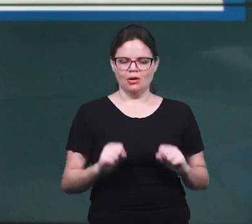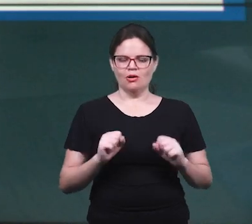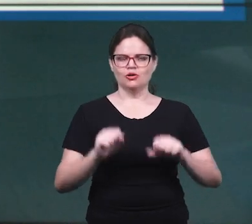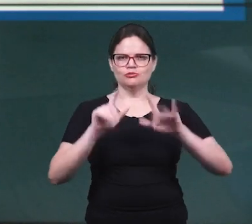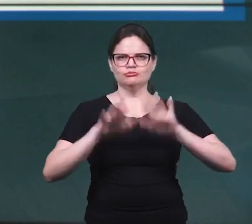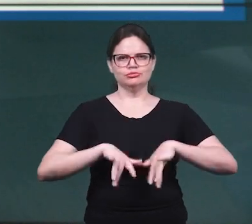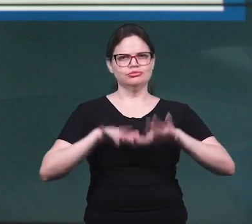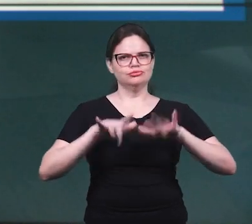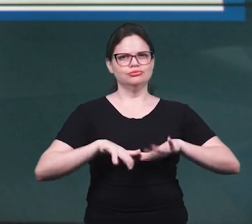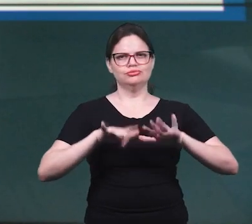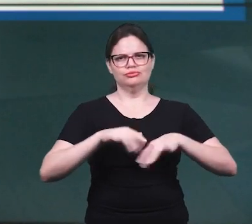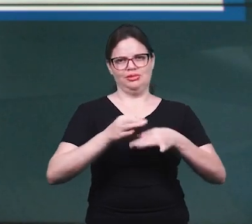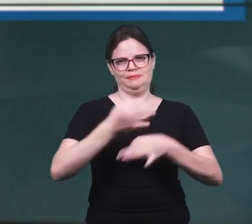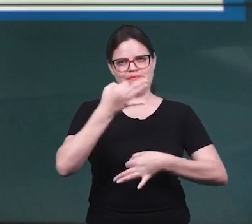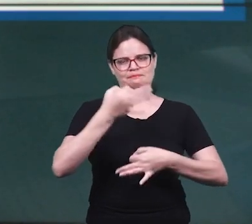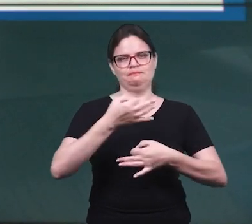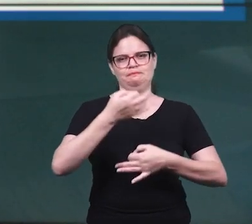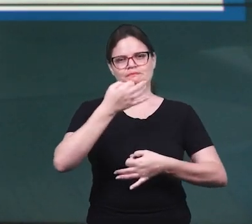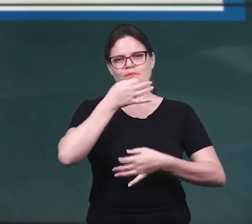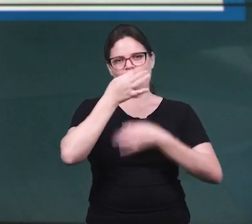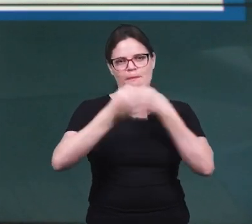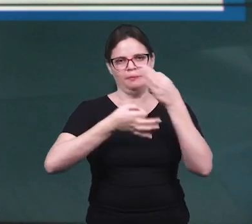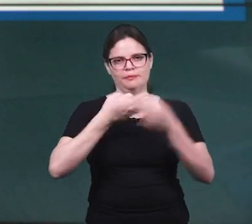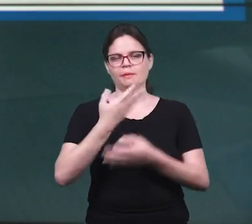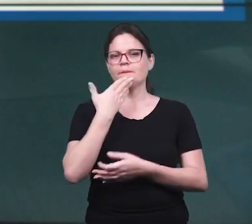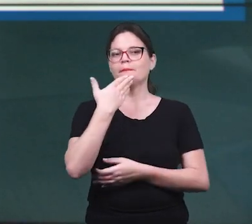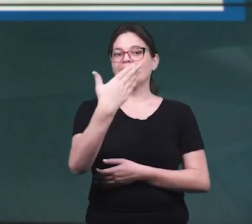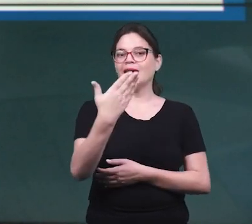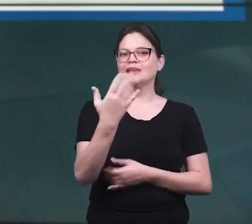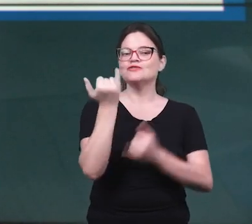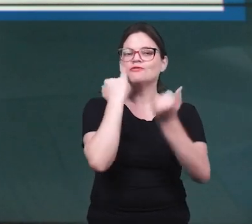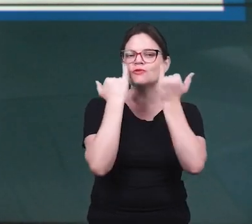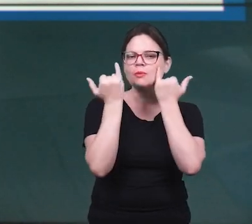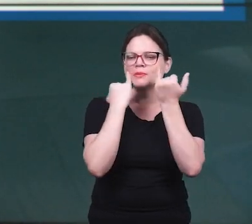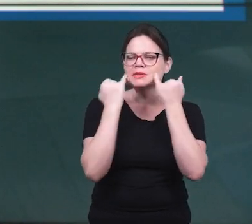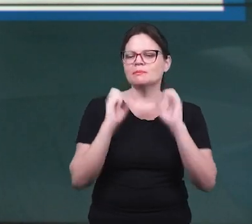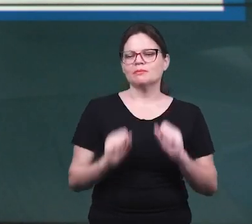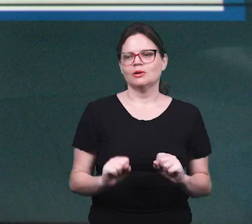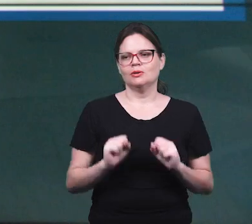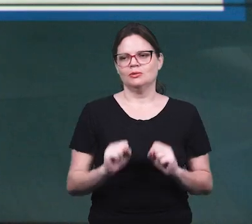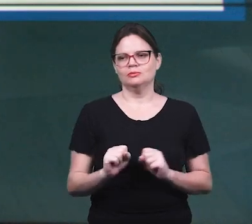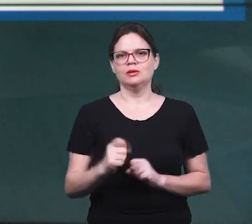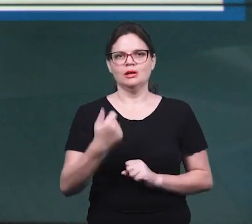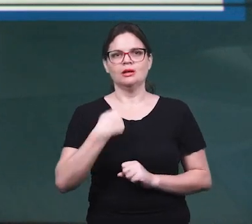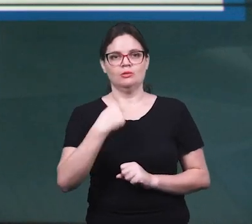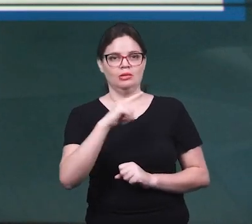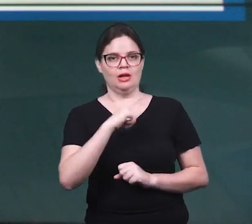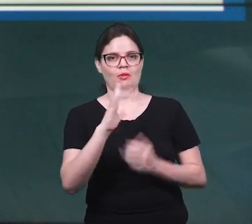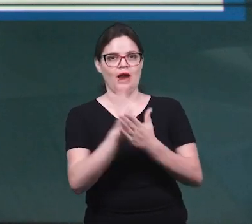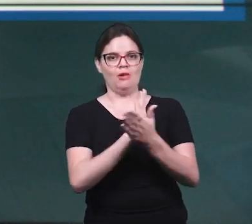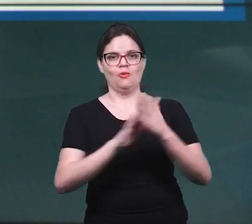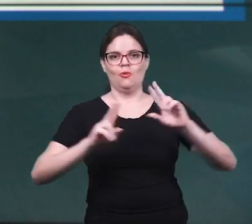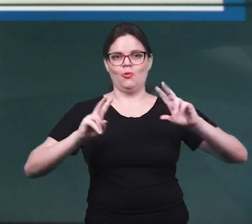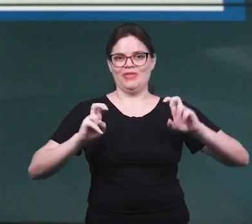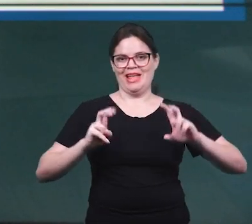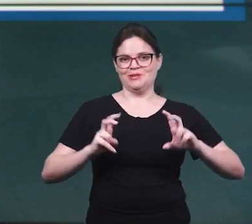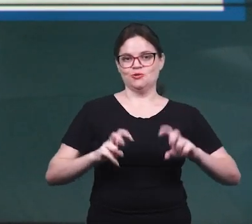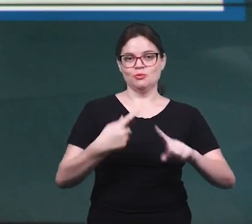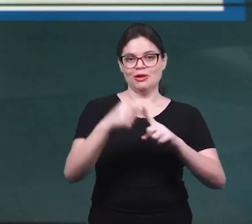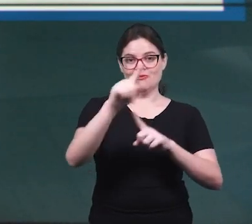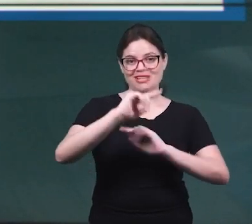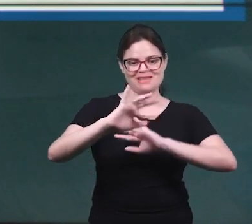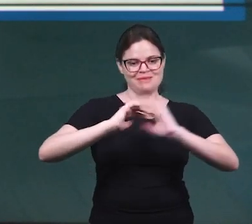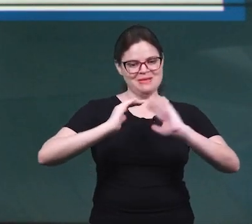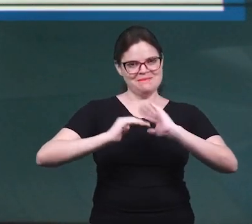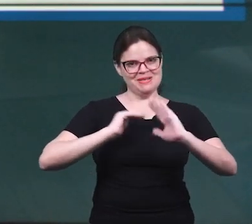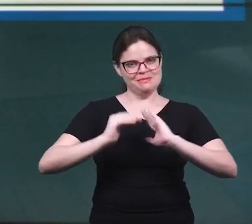comentário, peça uma outra informação. Eu já tenho alguns assuntos que eu tenho